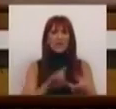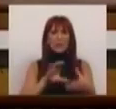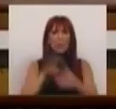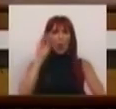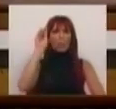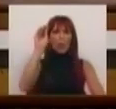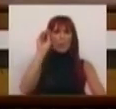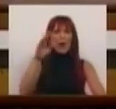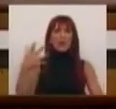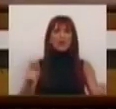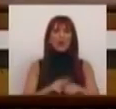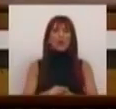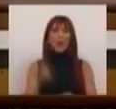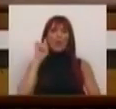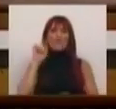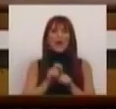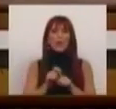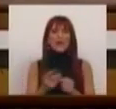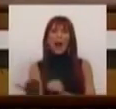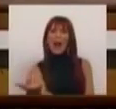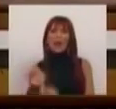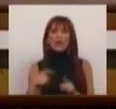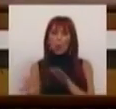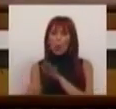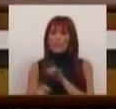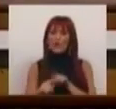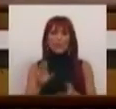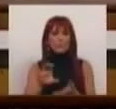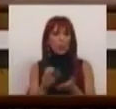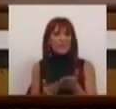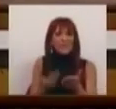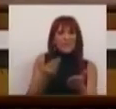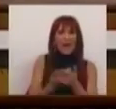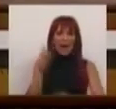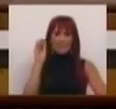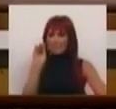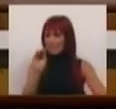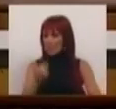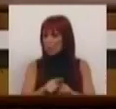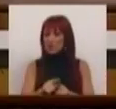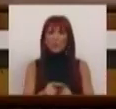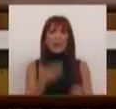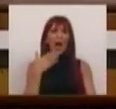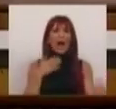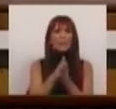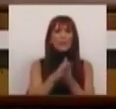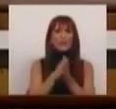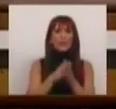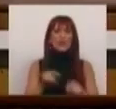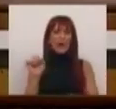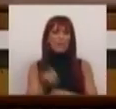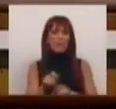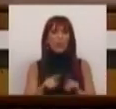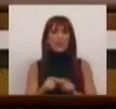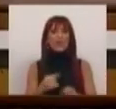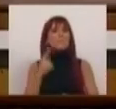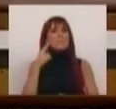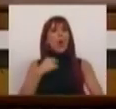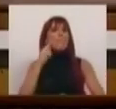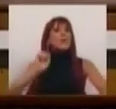de Depósitos, do valor remanescente no Fundo de Recapitalização da Banca e da utilização desse fundo para